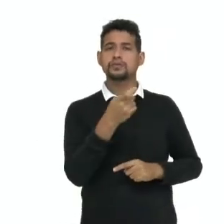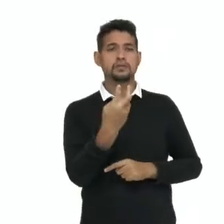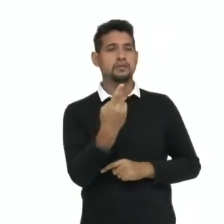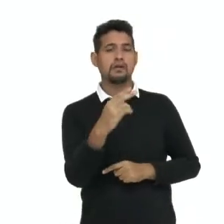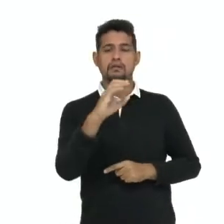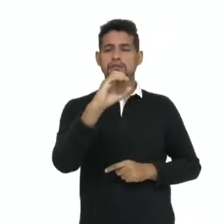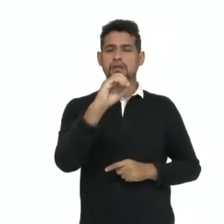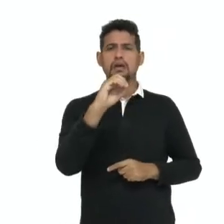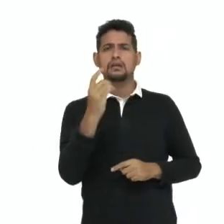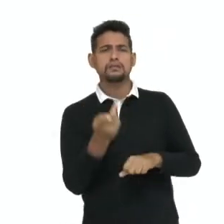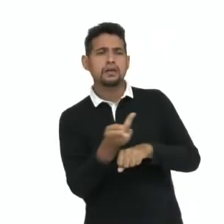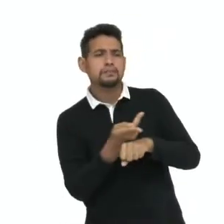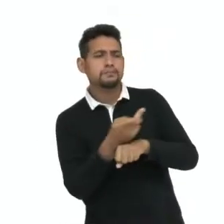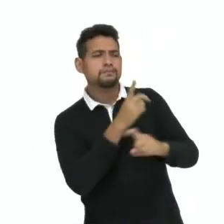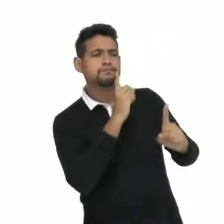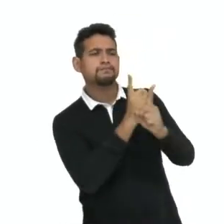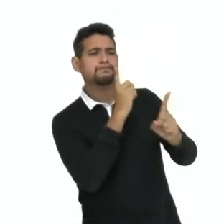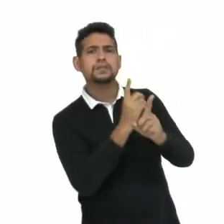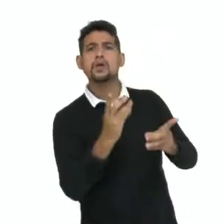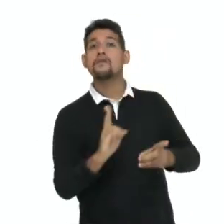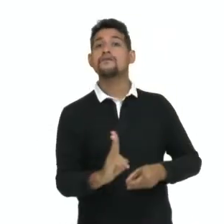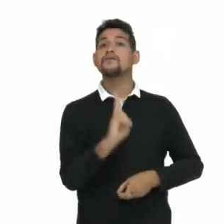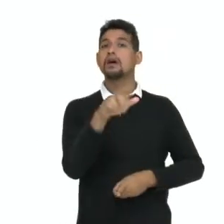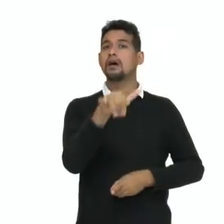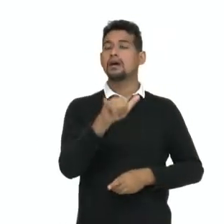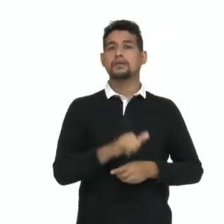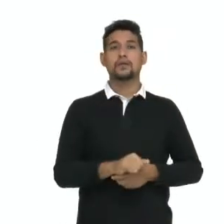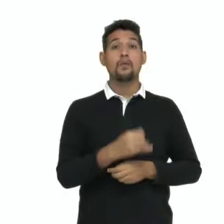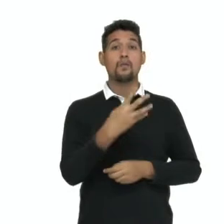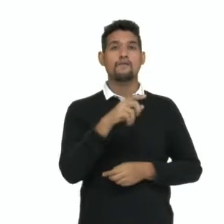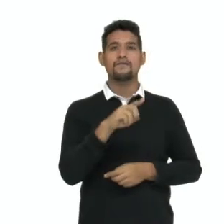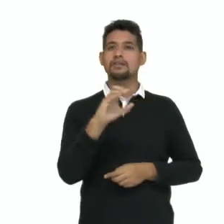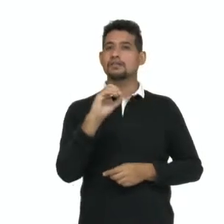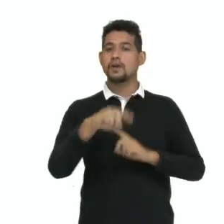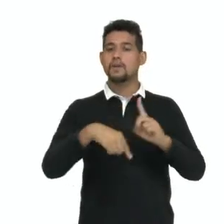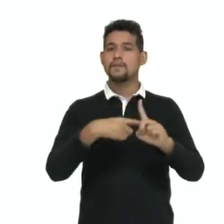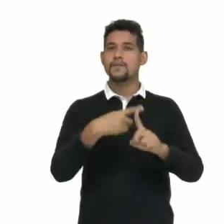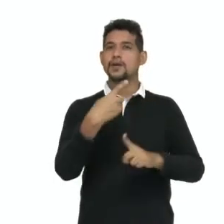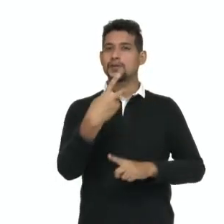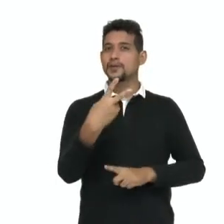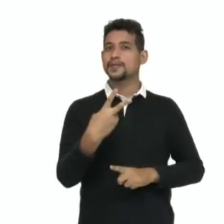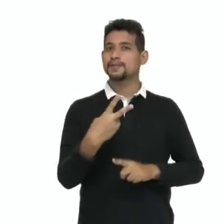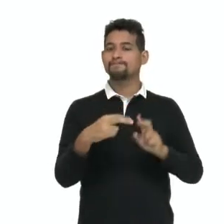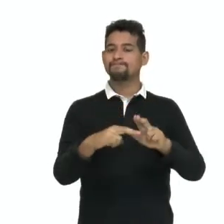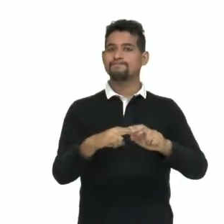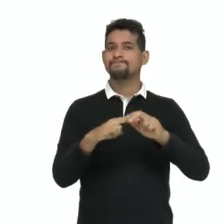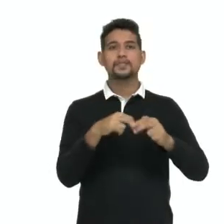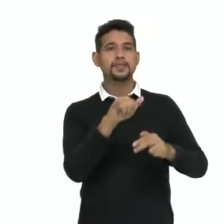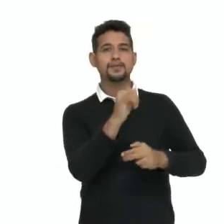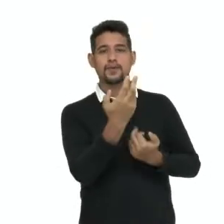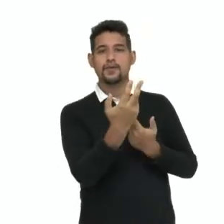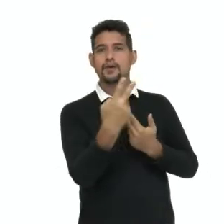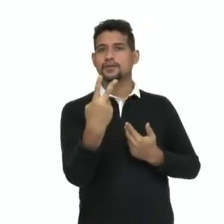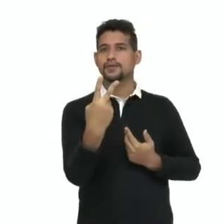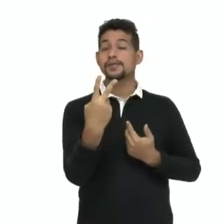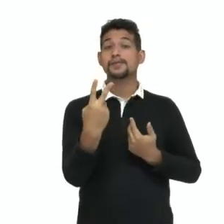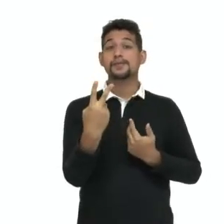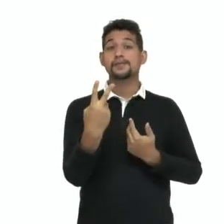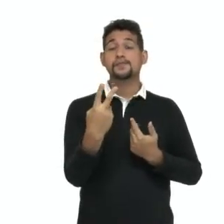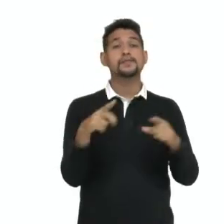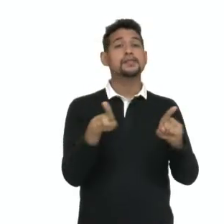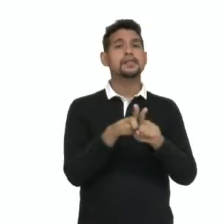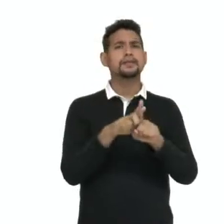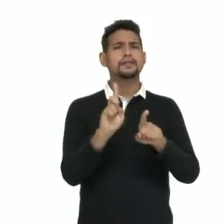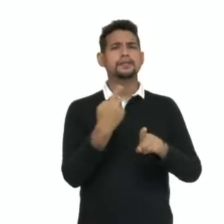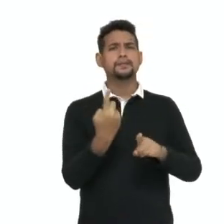e vamos achar o valor de y. Então, 4 vezes 0 mais 2, portanto, o y vale 2. O ponto, então,